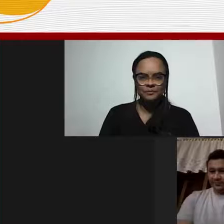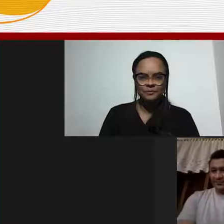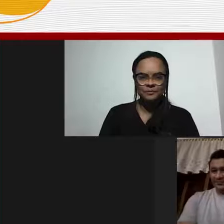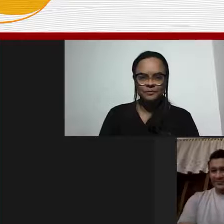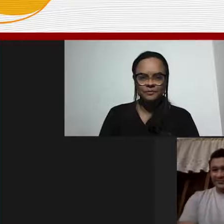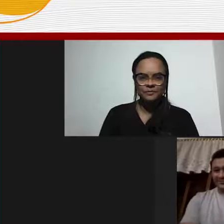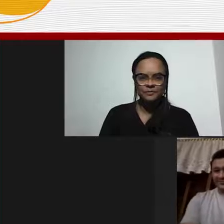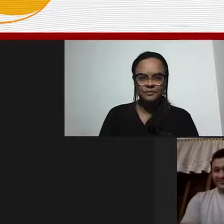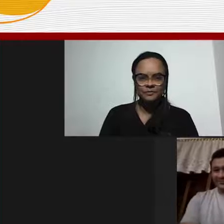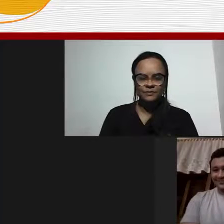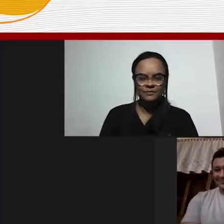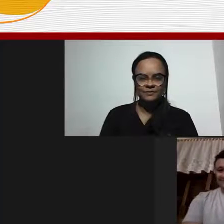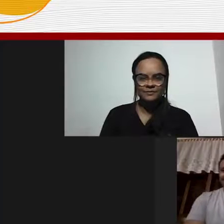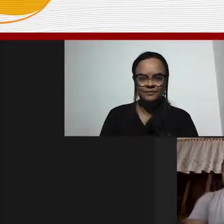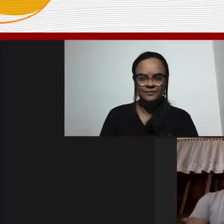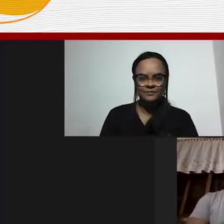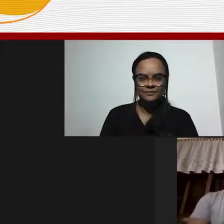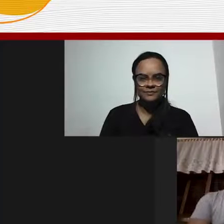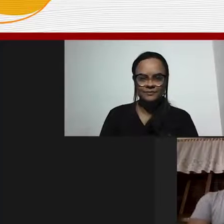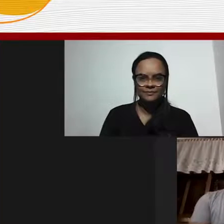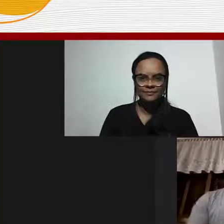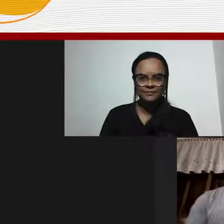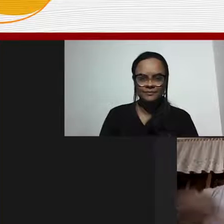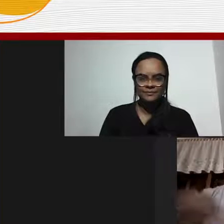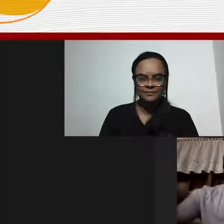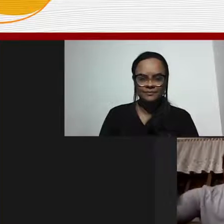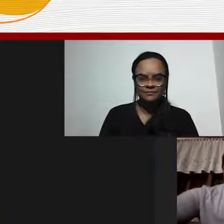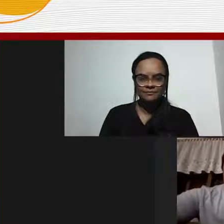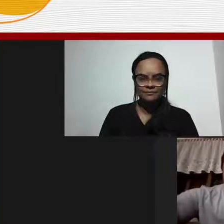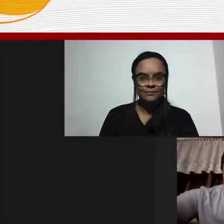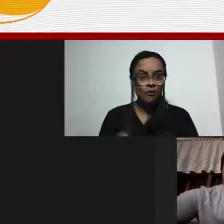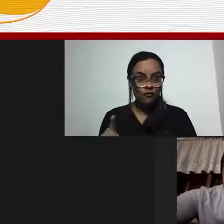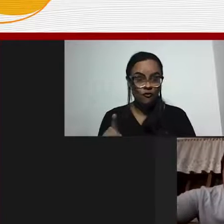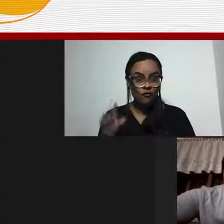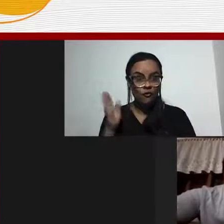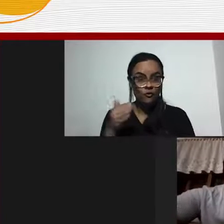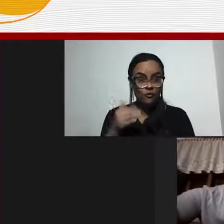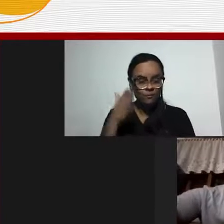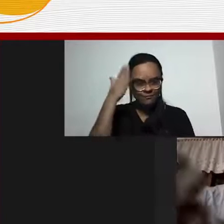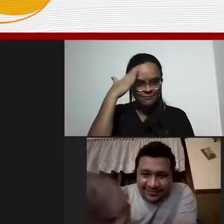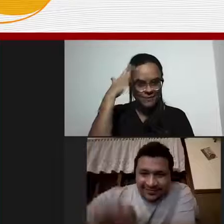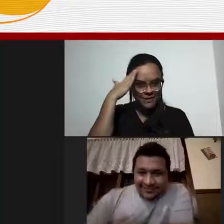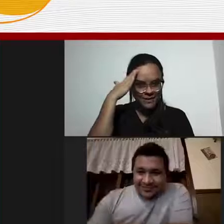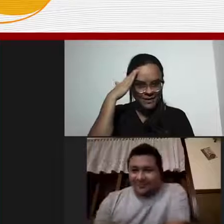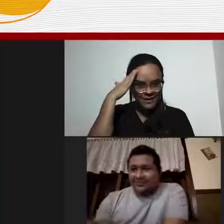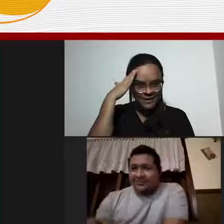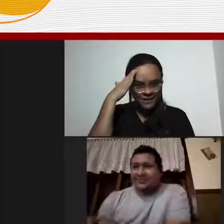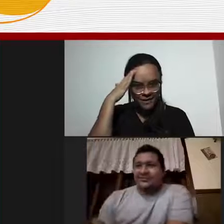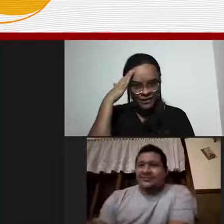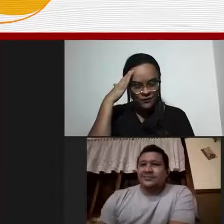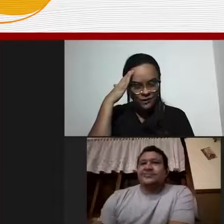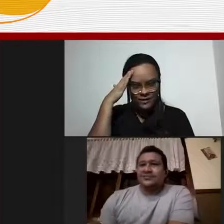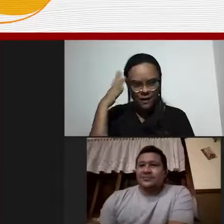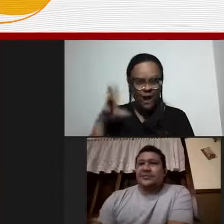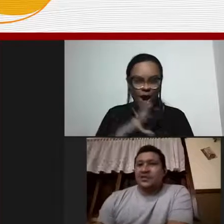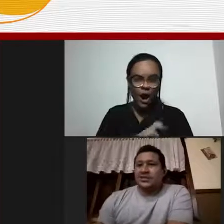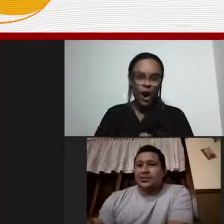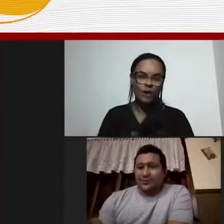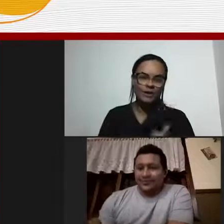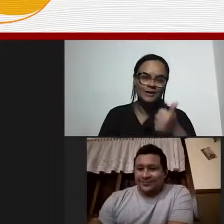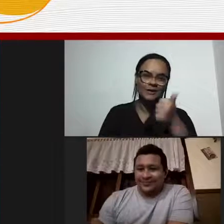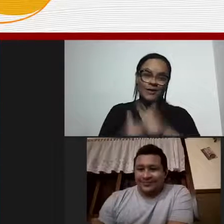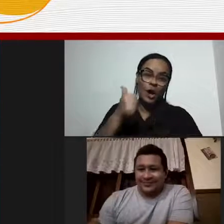André. Ô Clodô, a gente sabe que você é um amante do esporte, mas